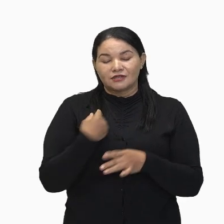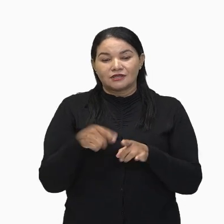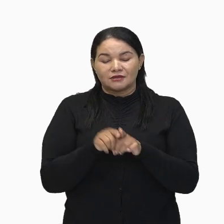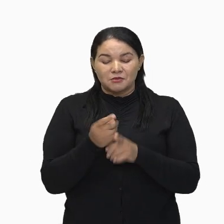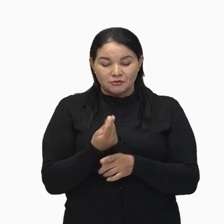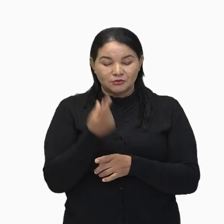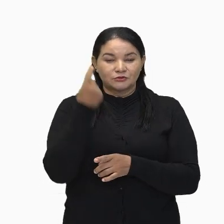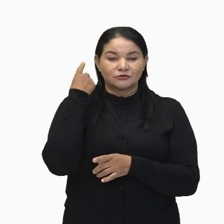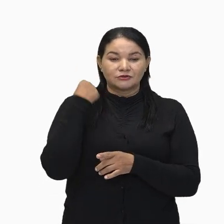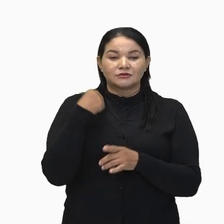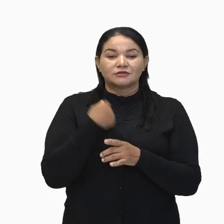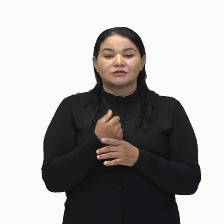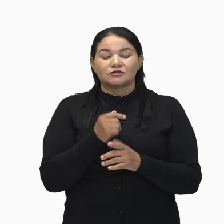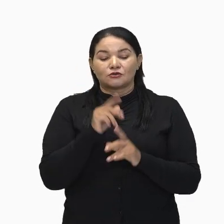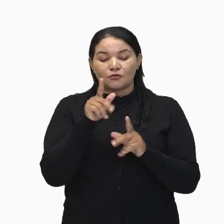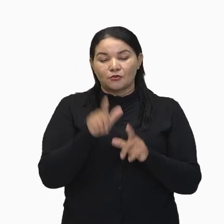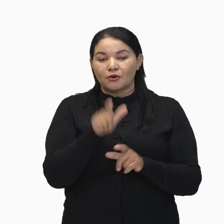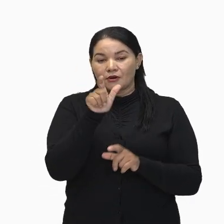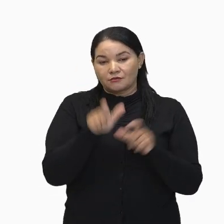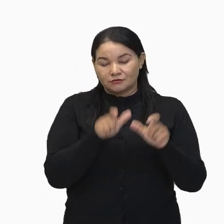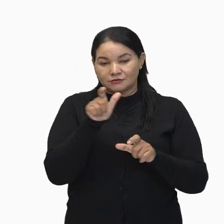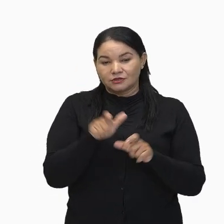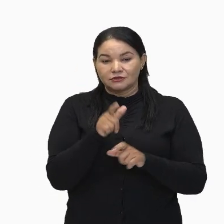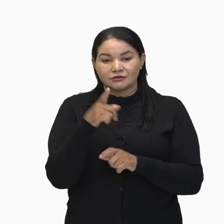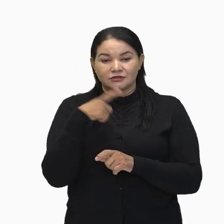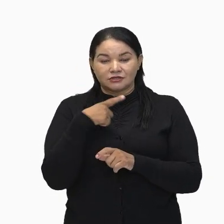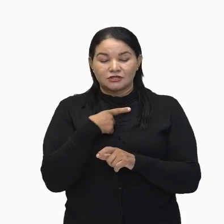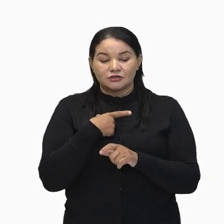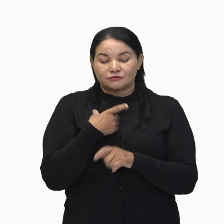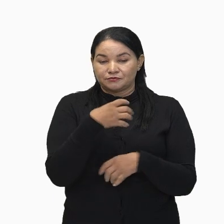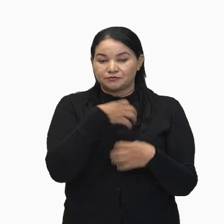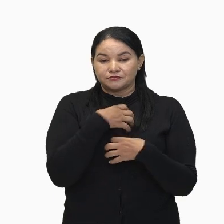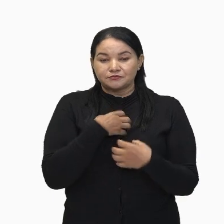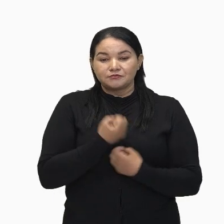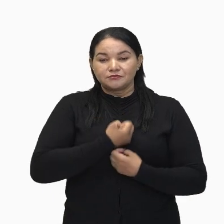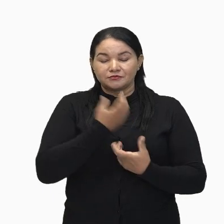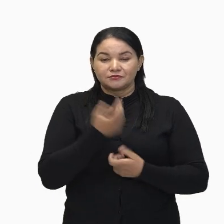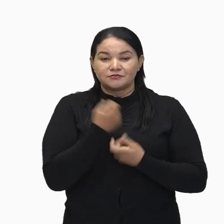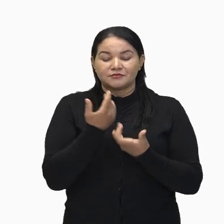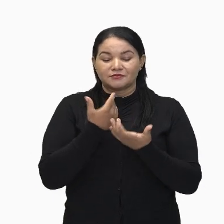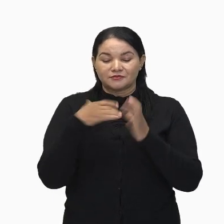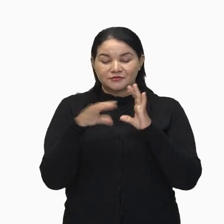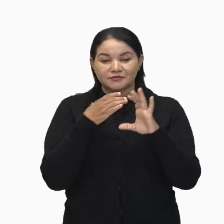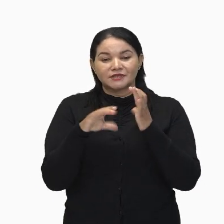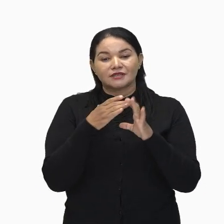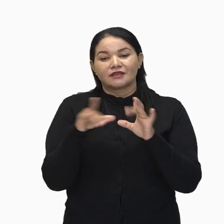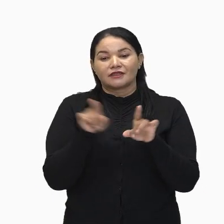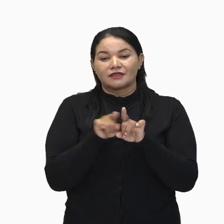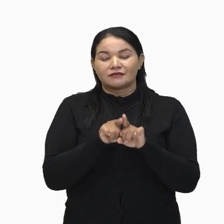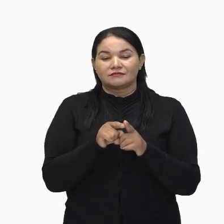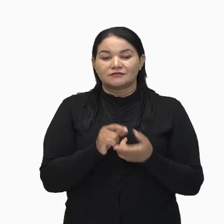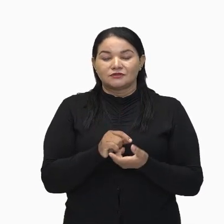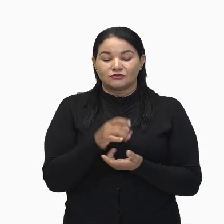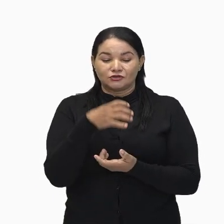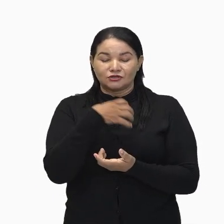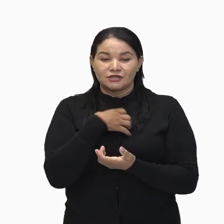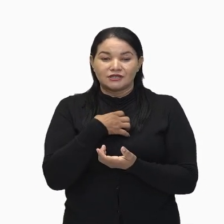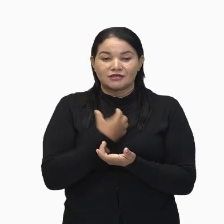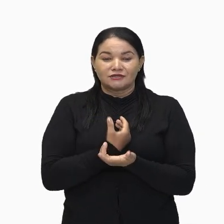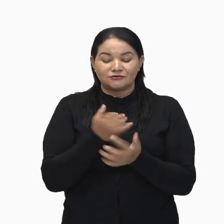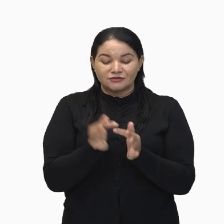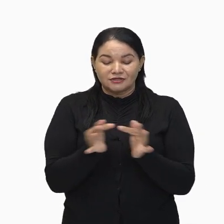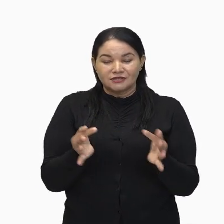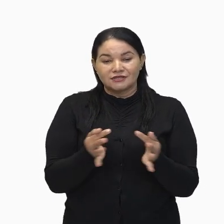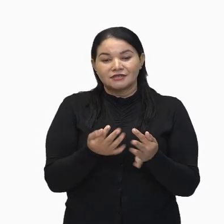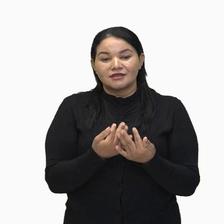civilização e com o início do homem, por ter essa forma de expressão e comunicação, que de forma simples consegue